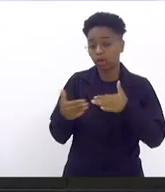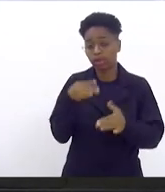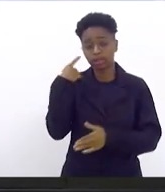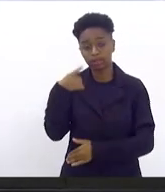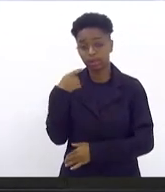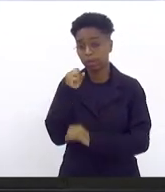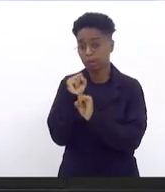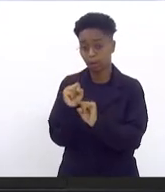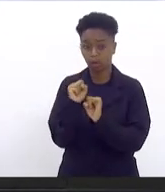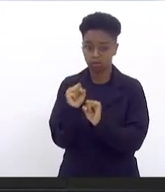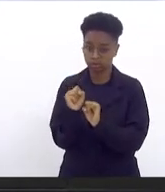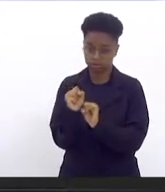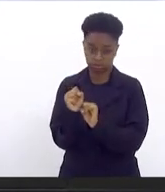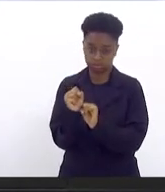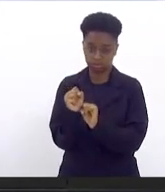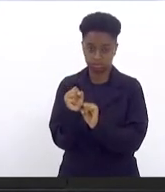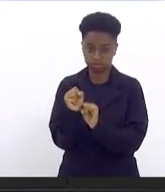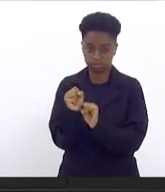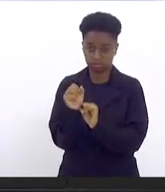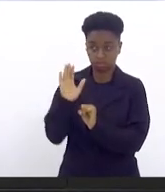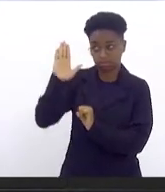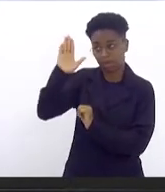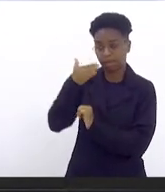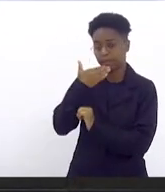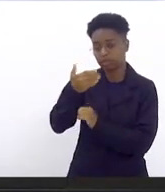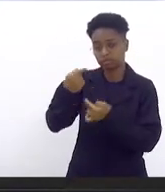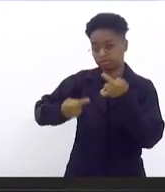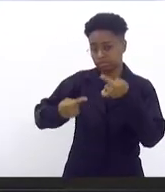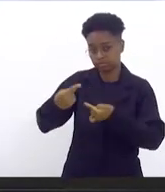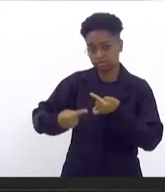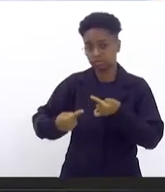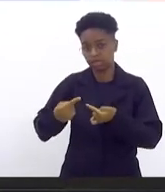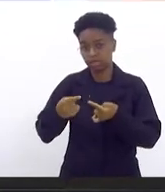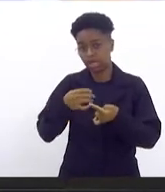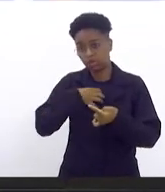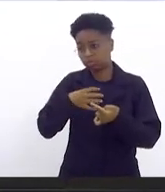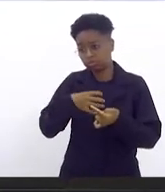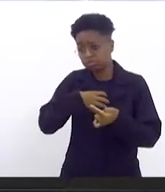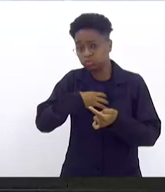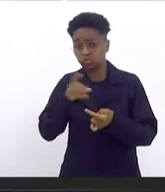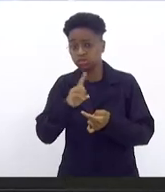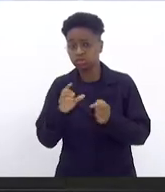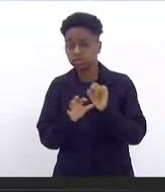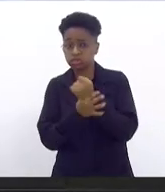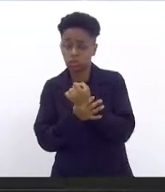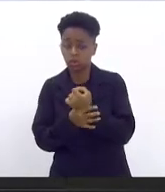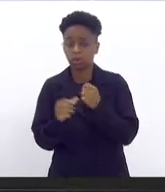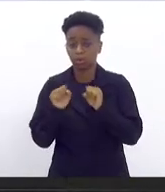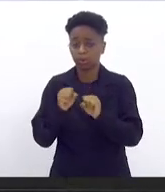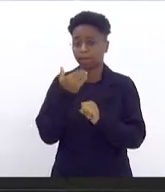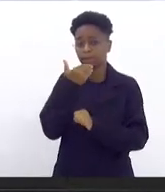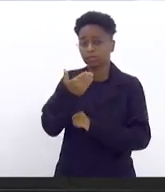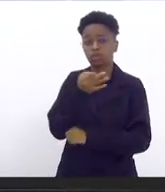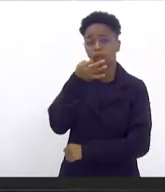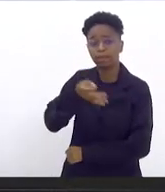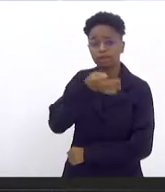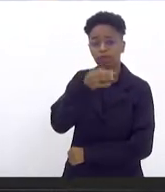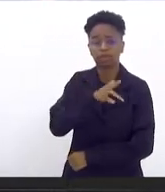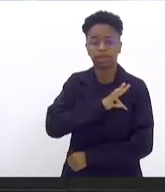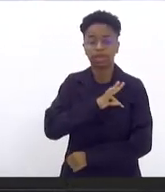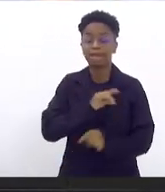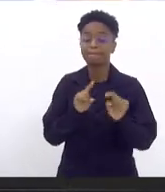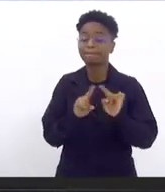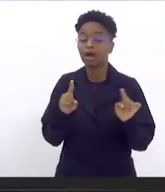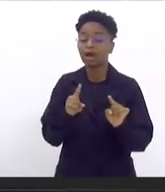pode fazer uma questão de ordem nesse sentido. Eu não me sinto seguro, quero uma opinião técnica sobre a matéria. Agora, a